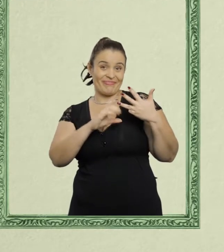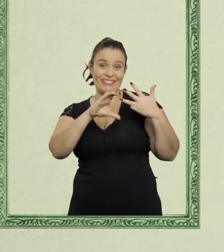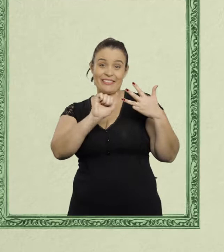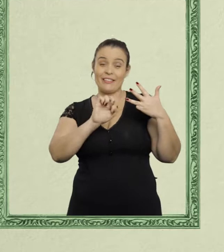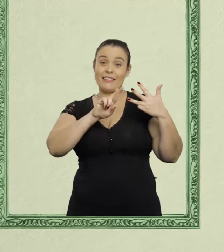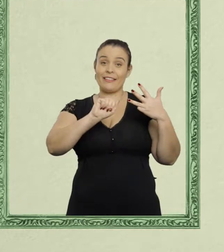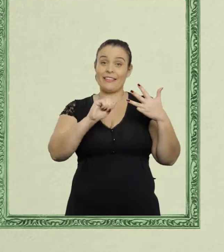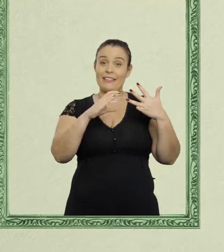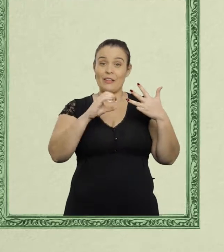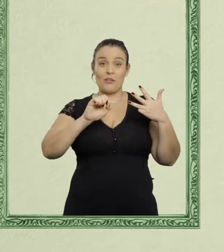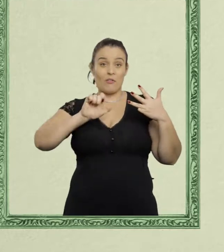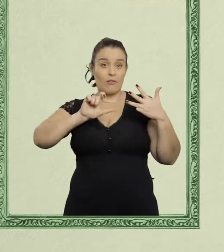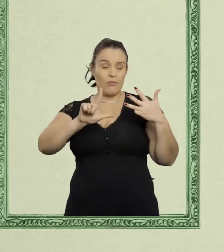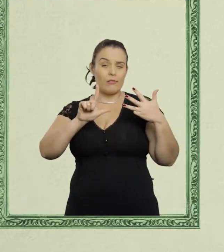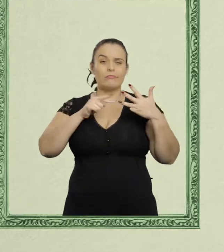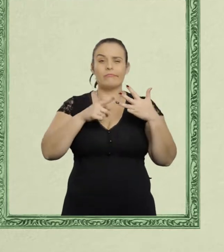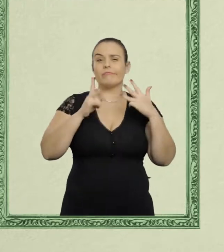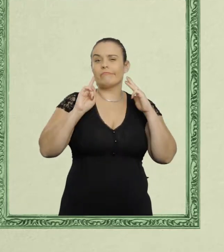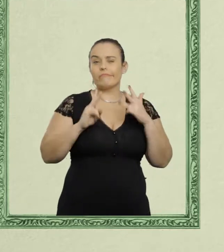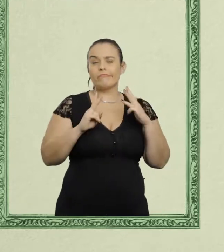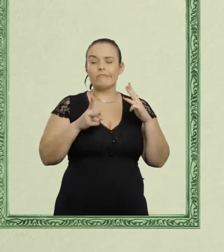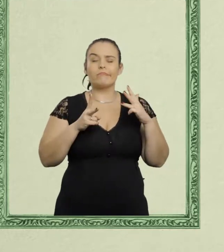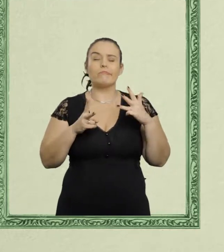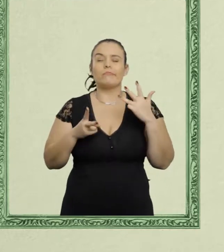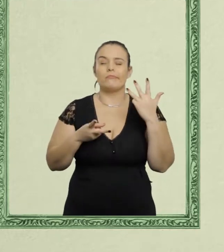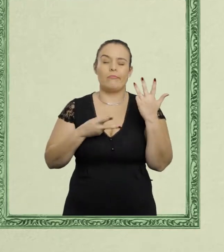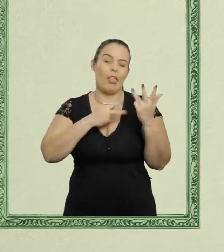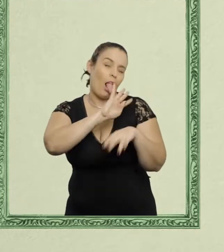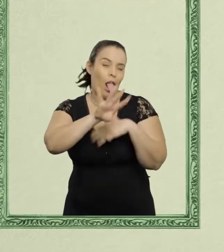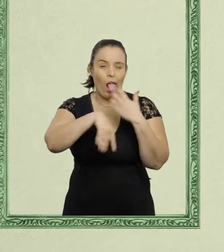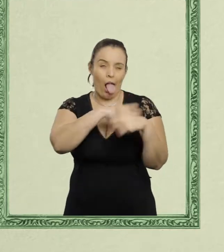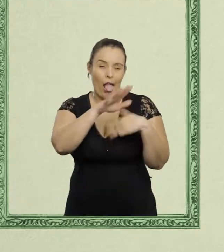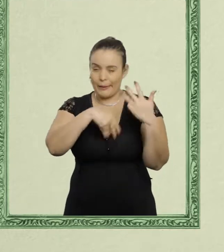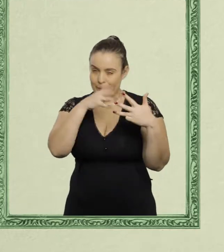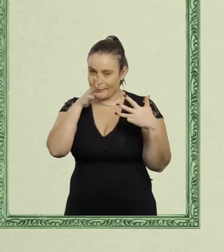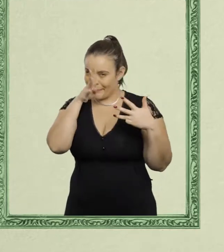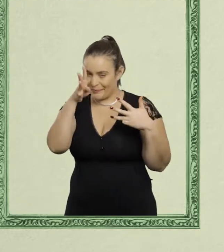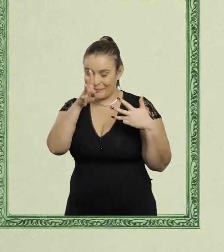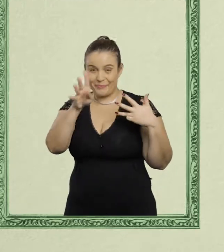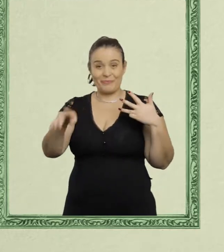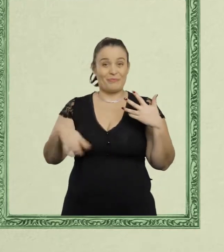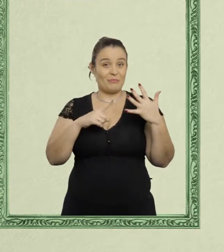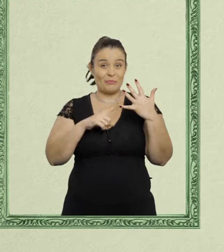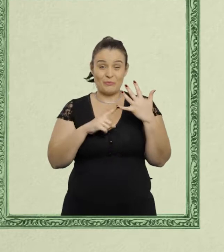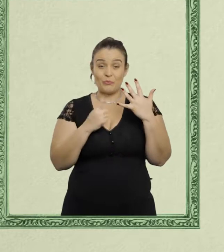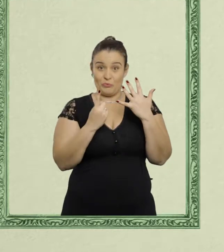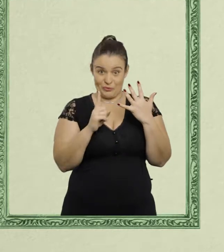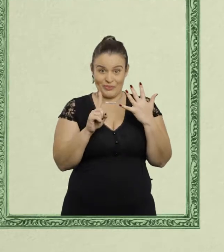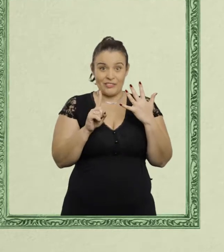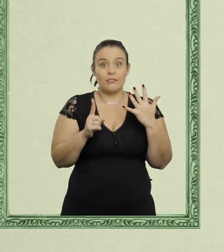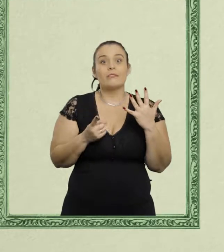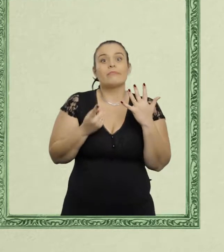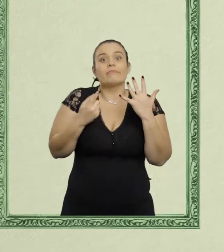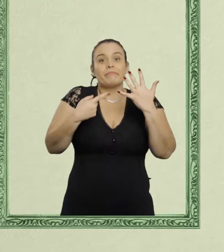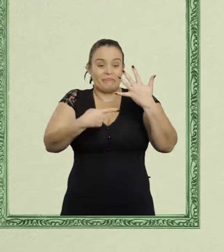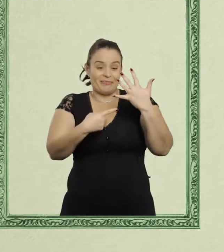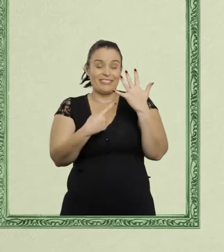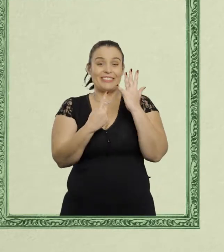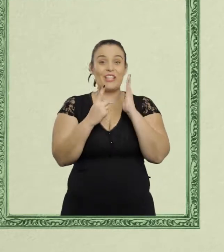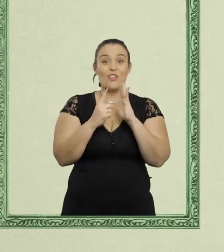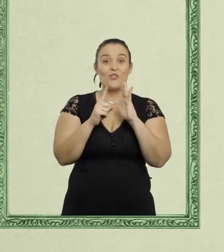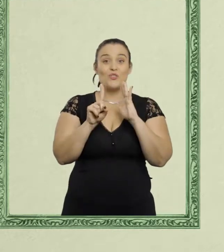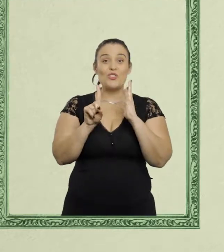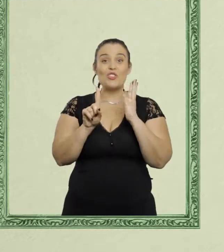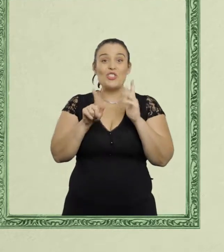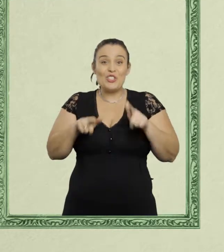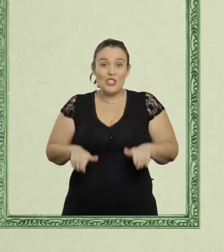O quarto da fila era Caracol, que estava sempre se metendo em confusão. Por último, vinham os gêmeos,